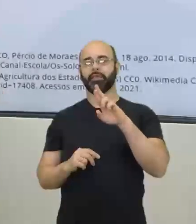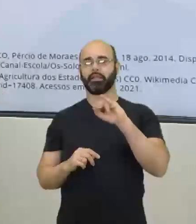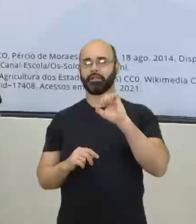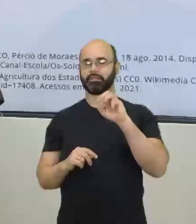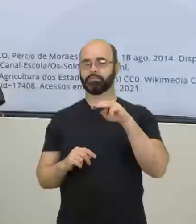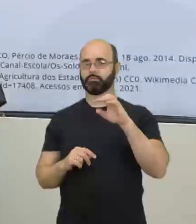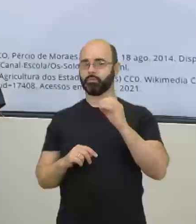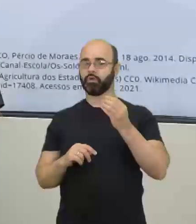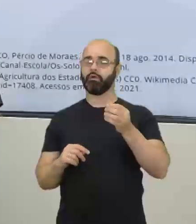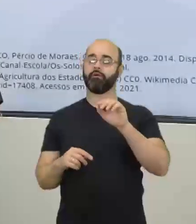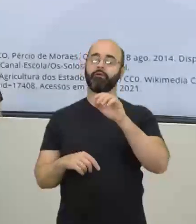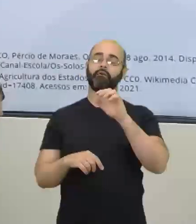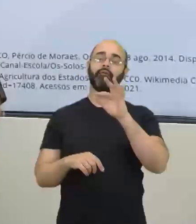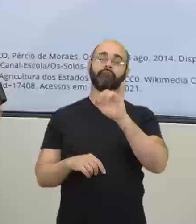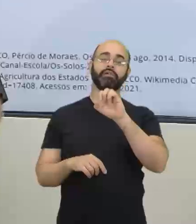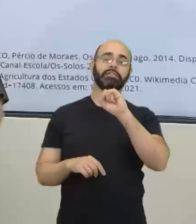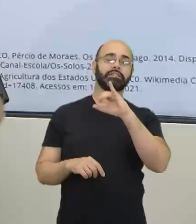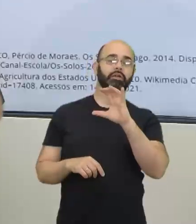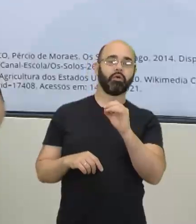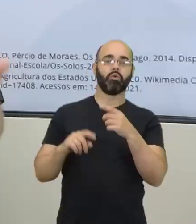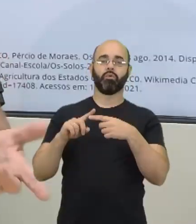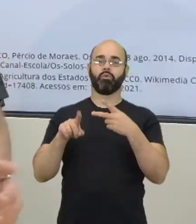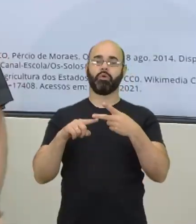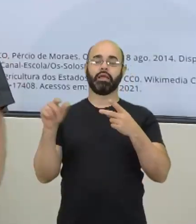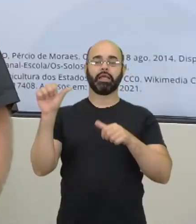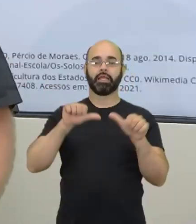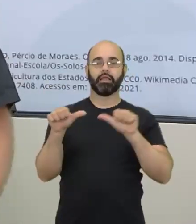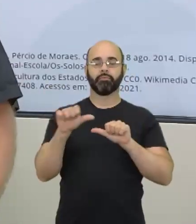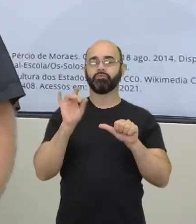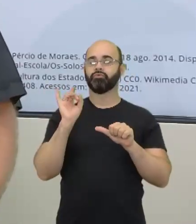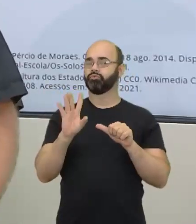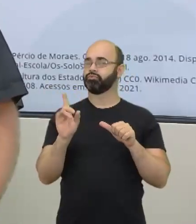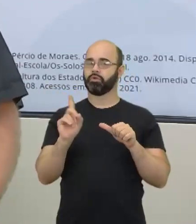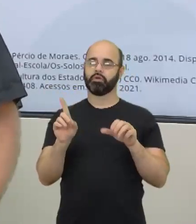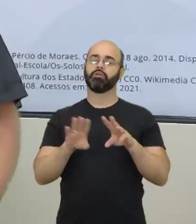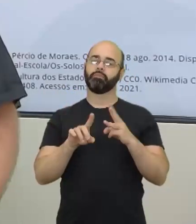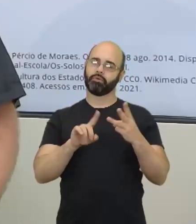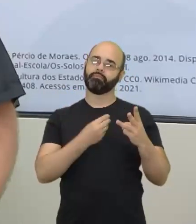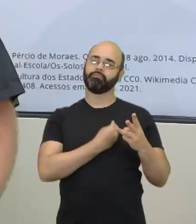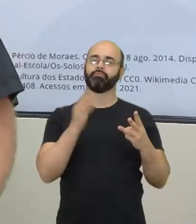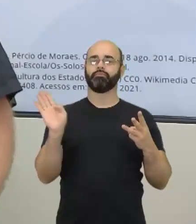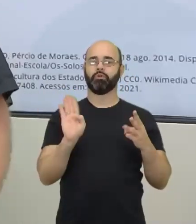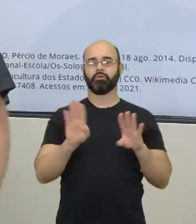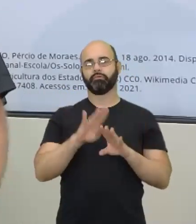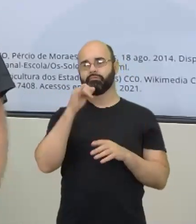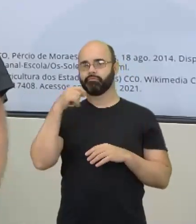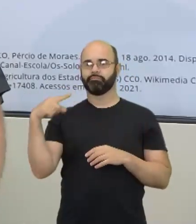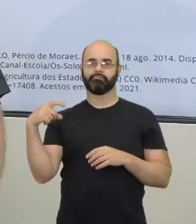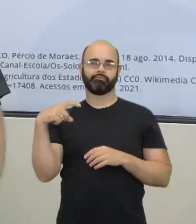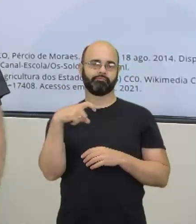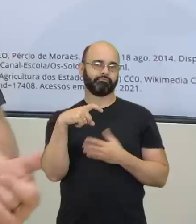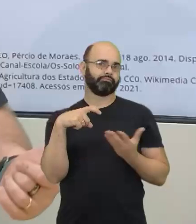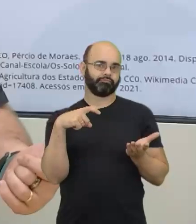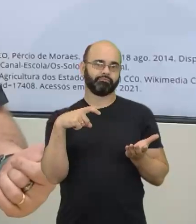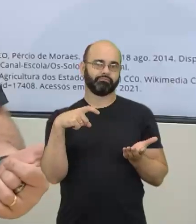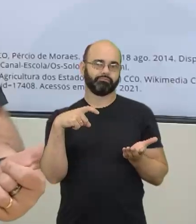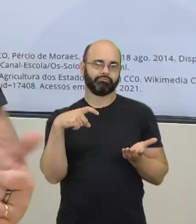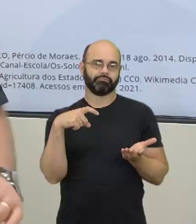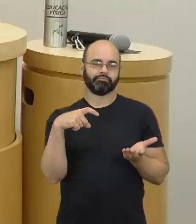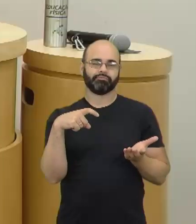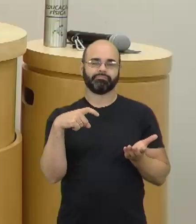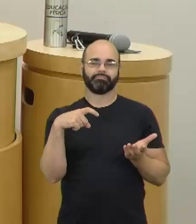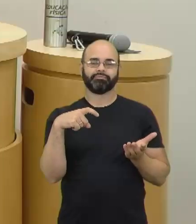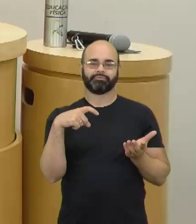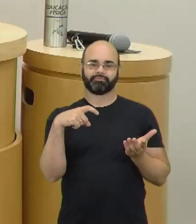químico, nós também temos o intemperismo biológico feito aí pelos seres vivos, como, por exemplo, a minhoca. Né?